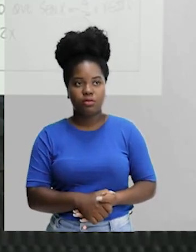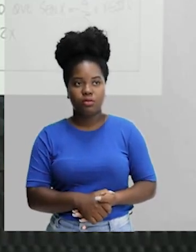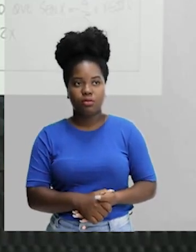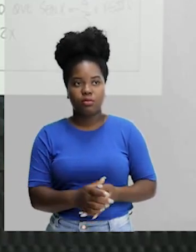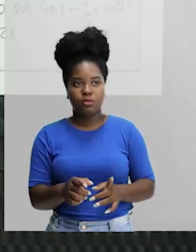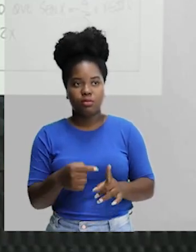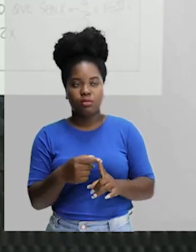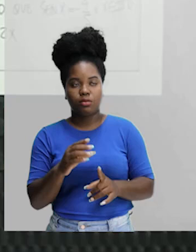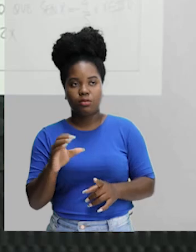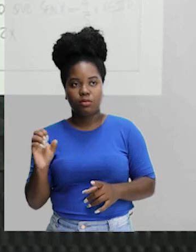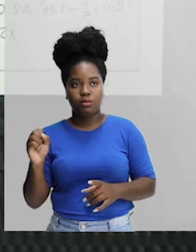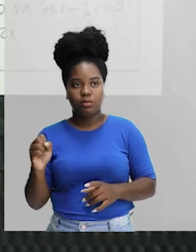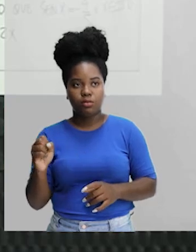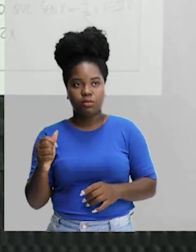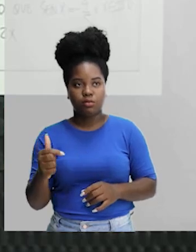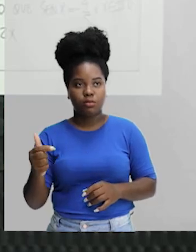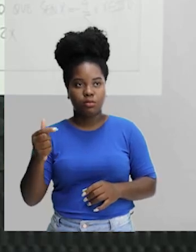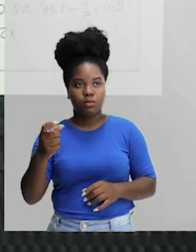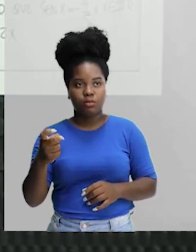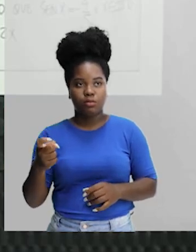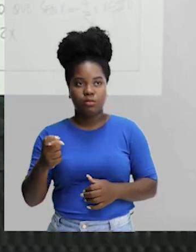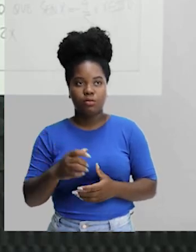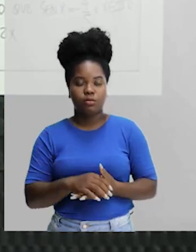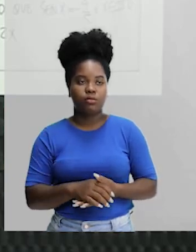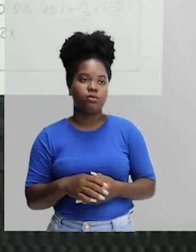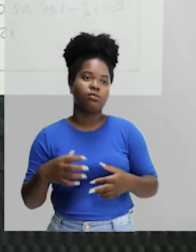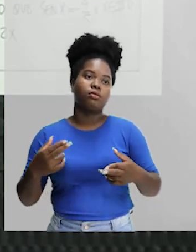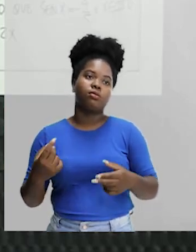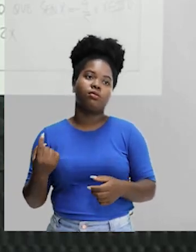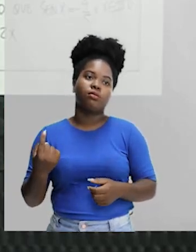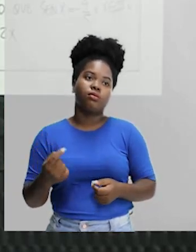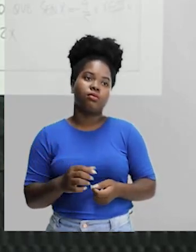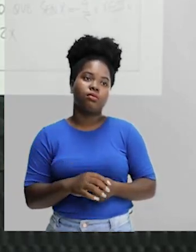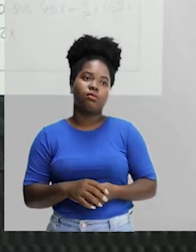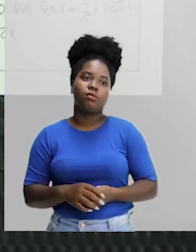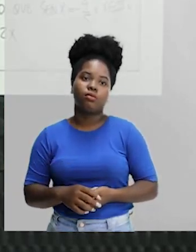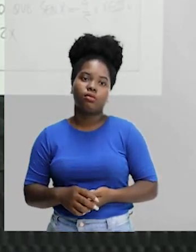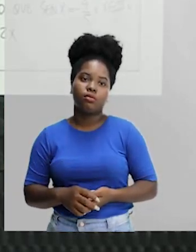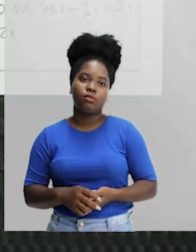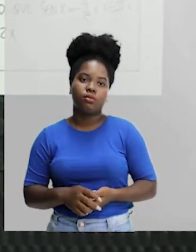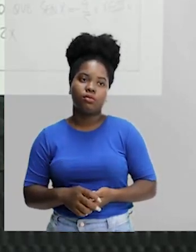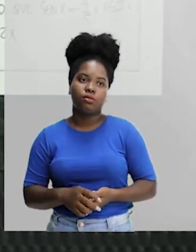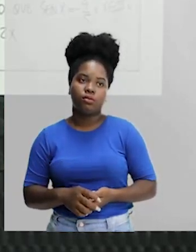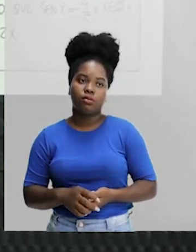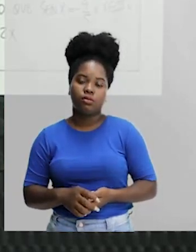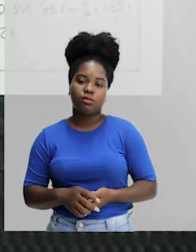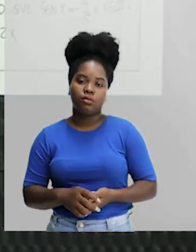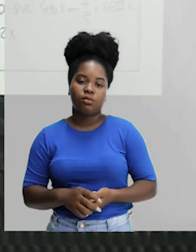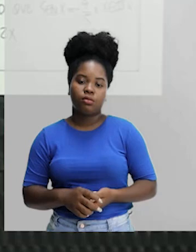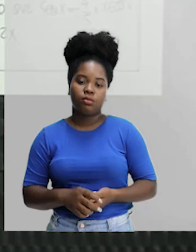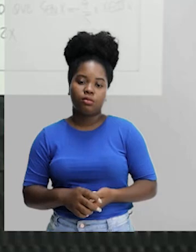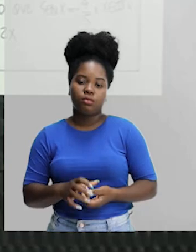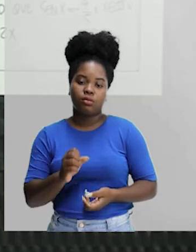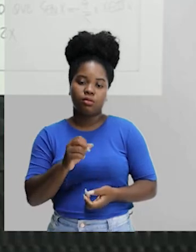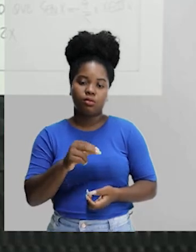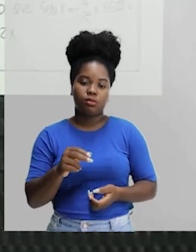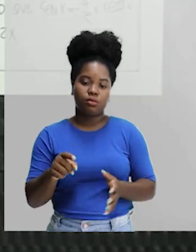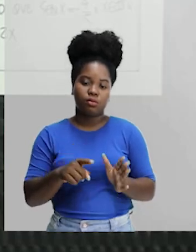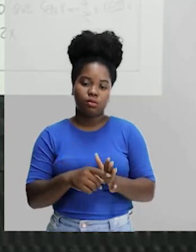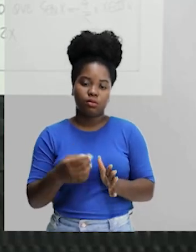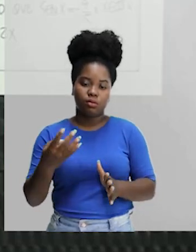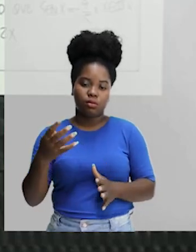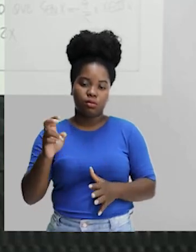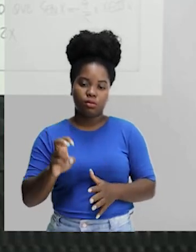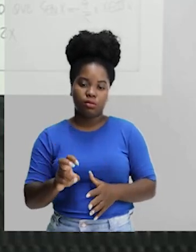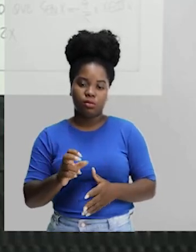mais cosseno ao quadrado de x igual a 1. Beleza. O seno é menos 4/5, né? Então, você